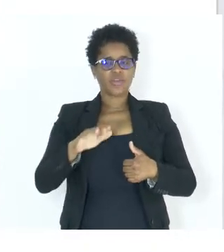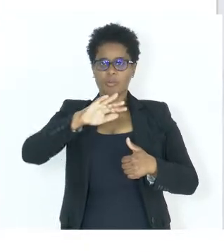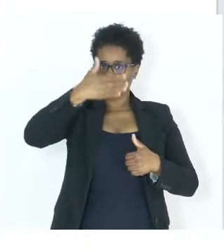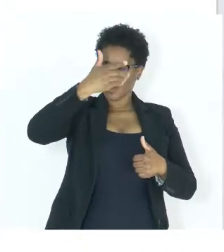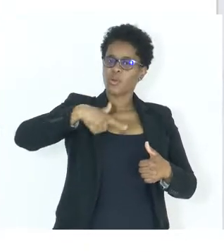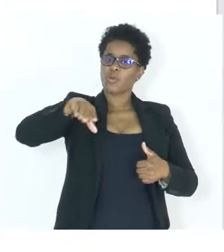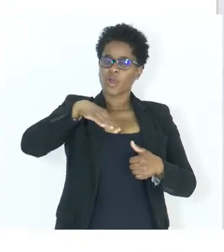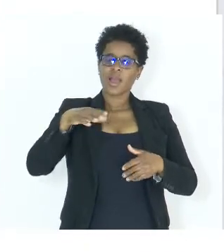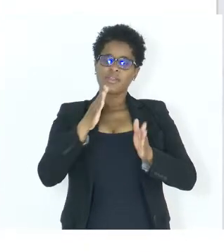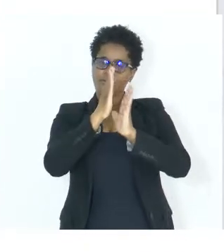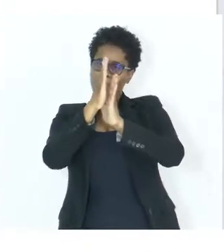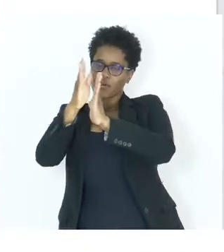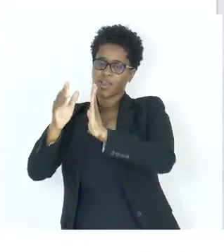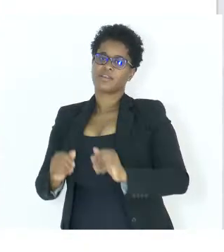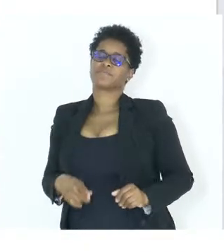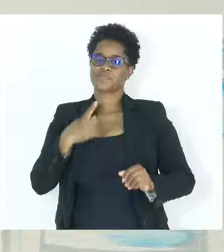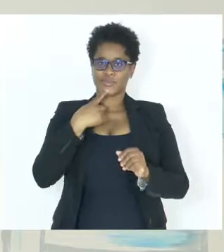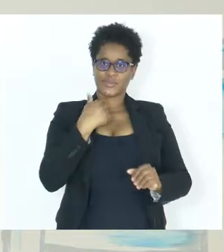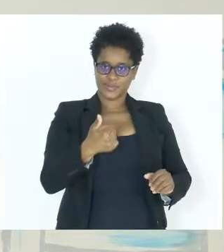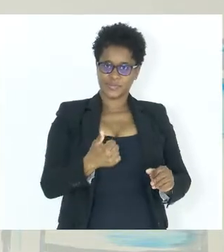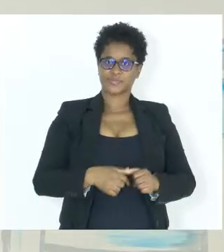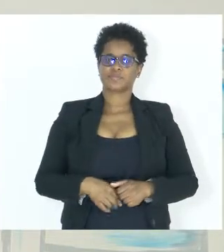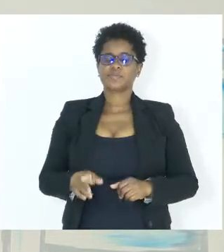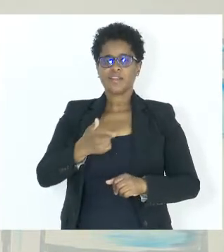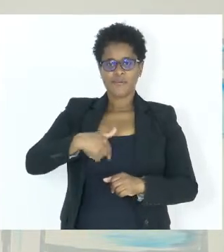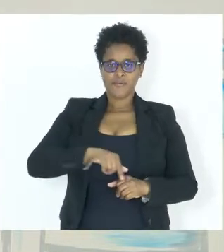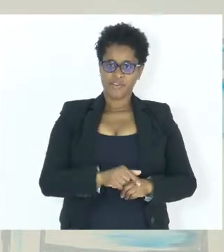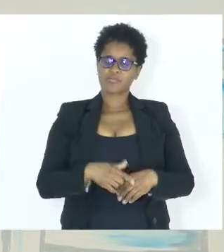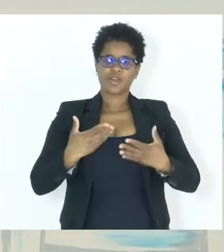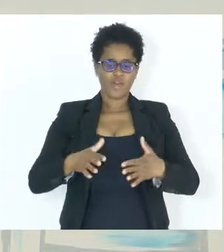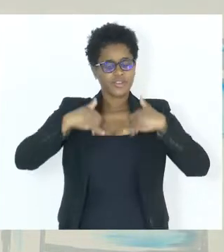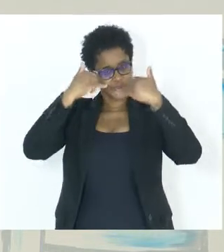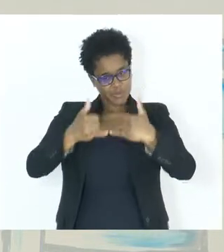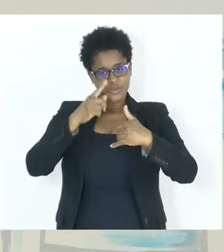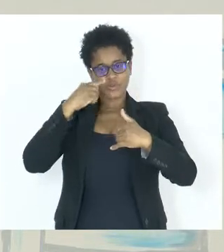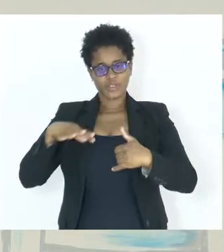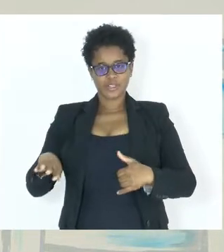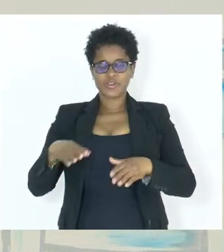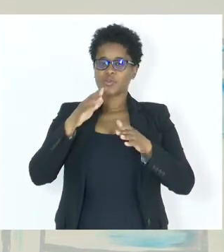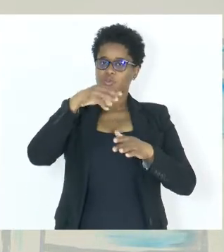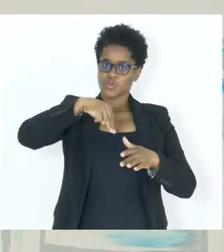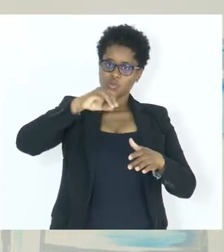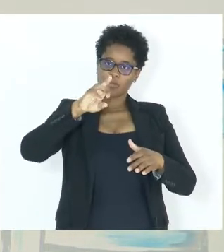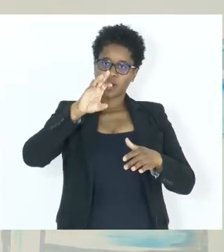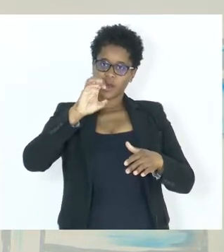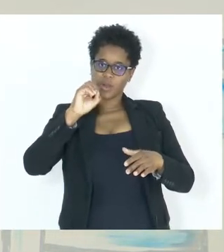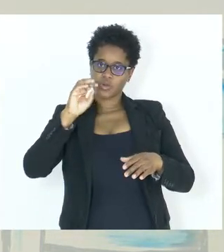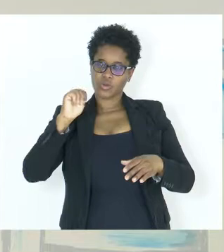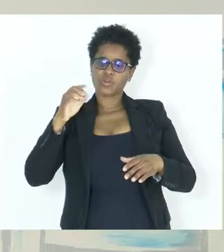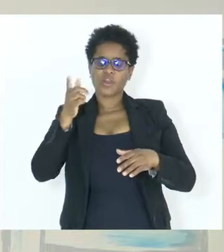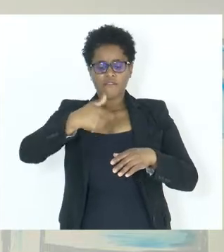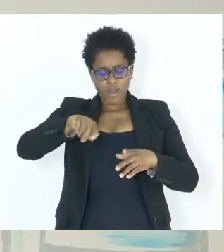primeiro lugar na fila, certo? Vamos agora, depois do menino Marcos, vamos identificar outro que está